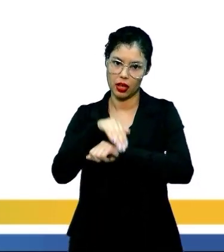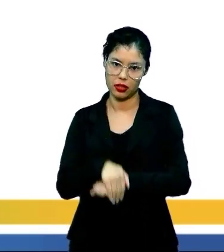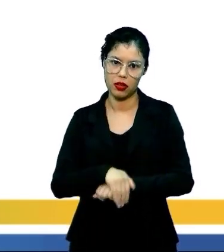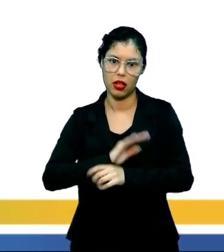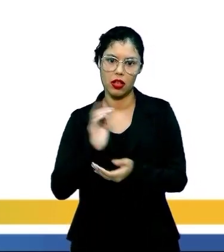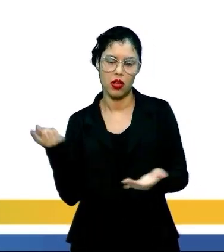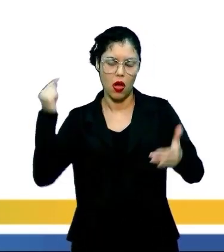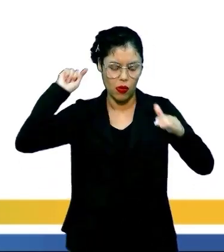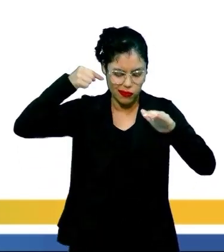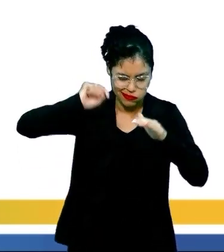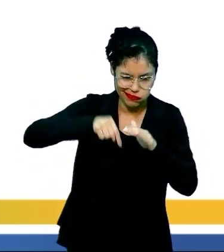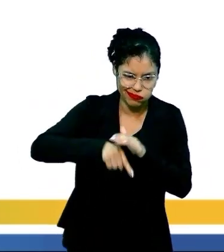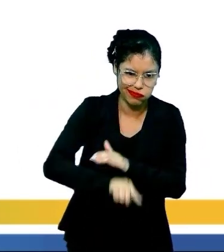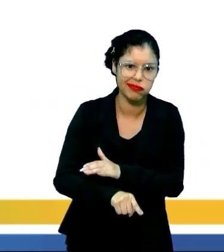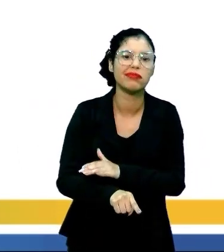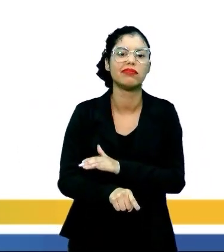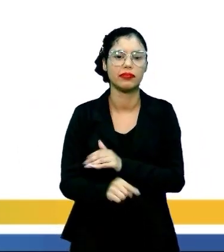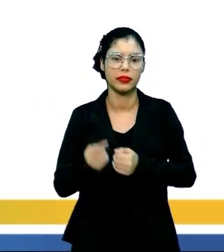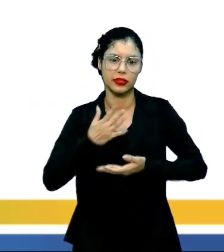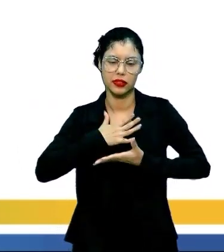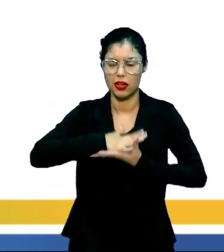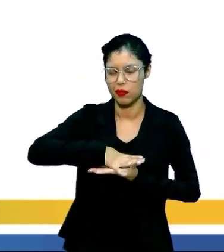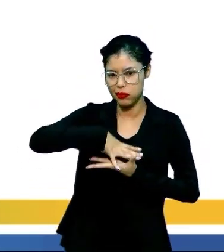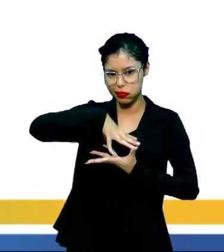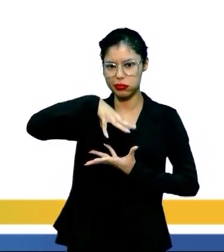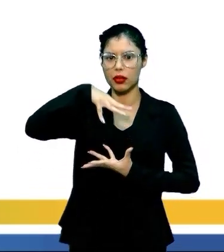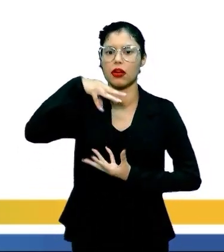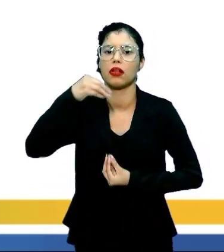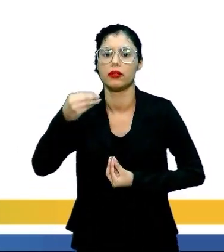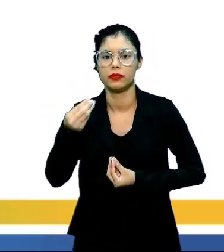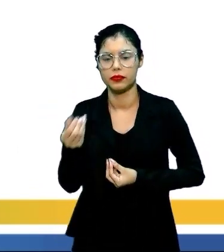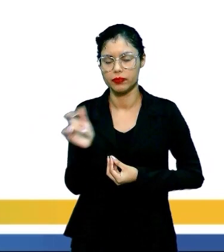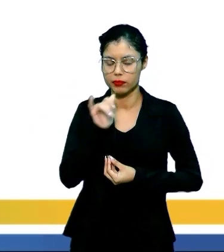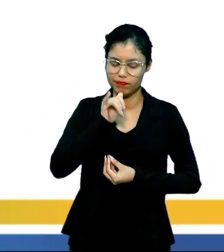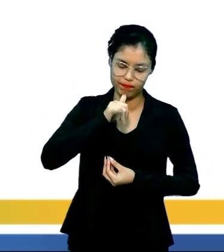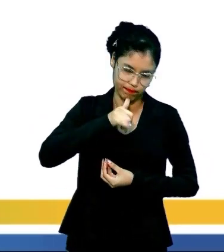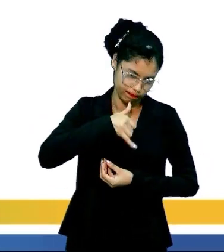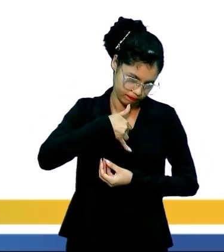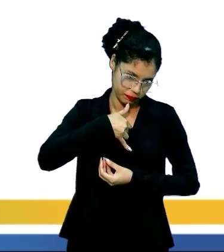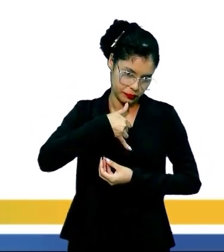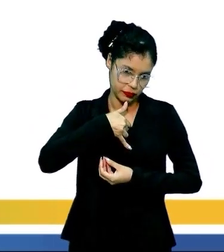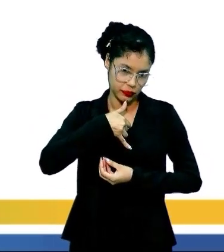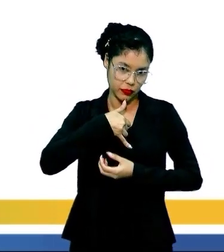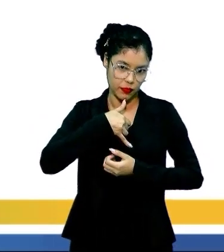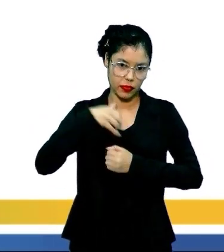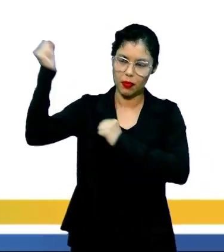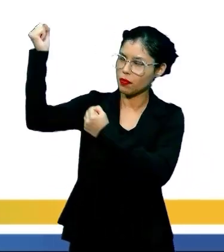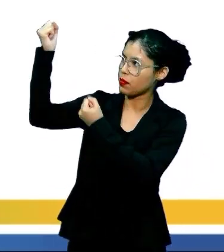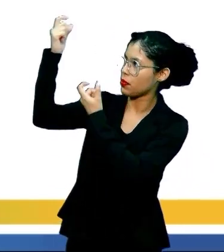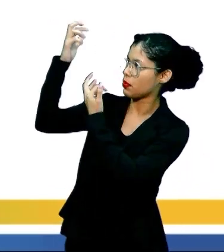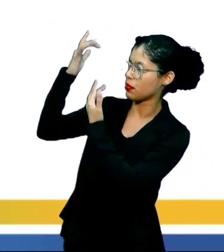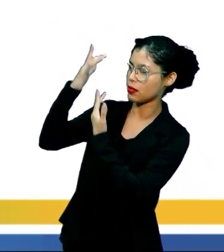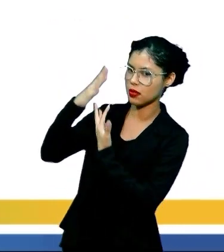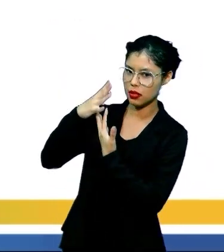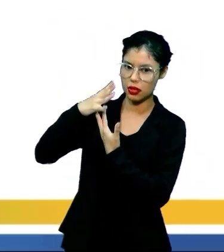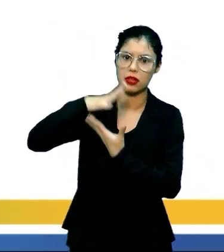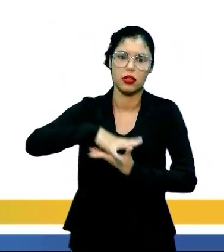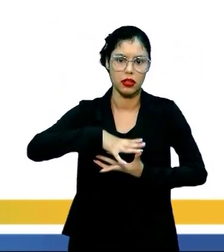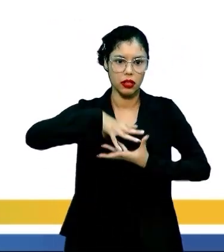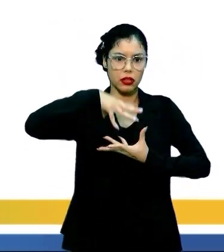noite, quando em funda soledade, minha alma se recolhe tristemente, para iluminar minha